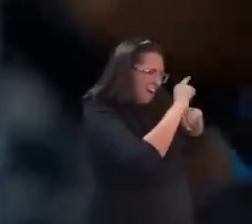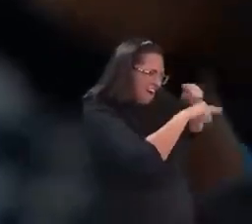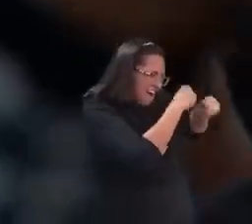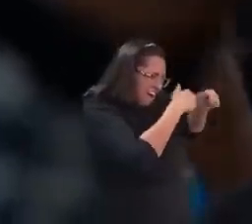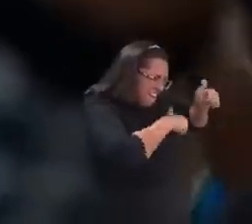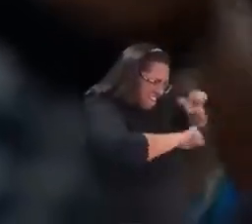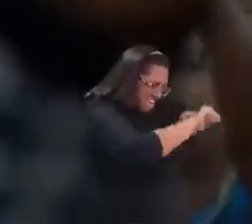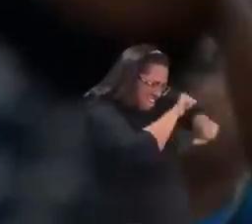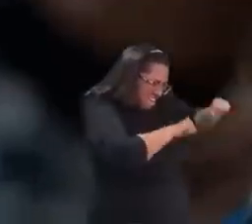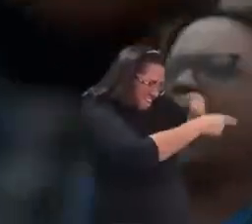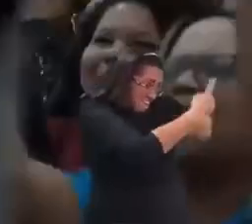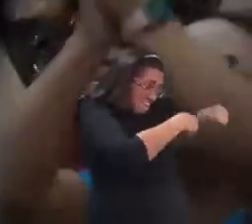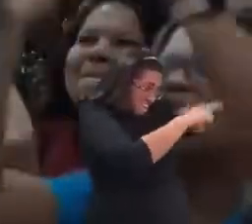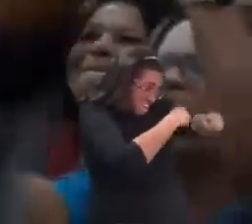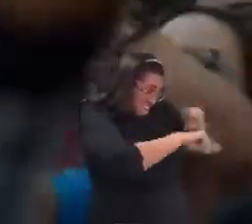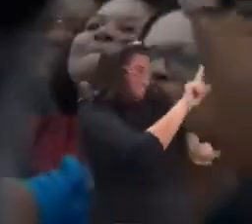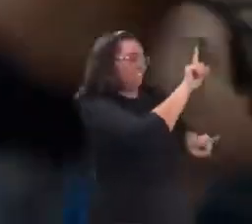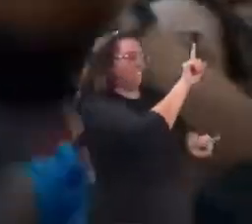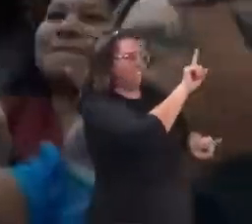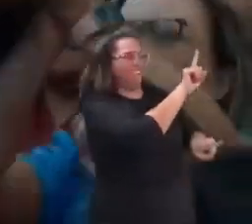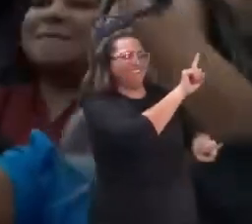reviravolta.